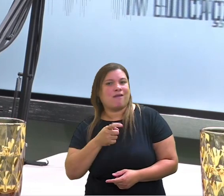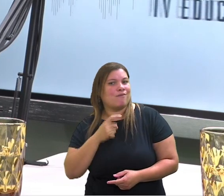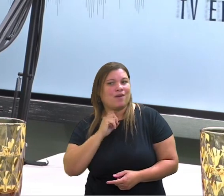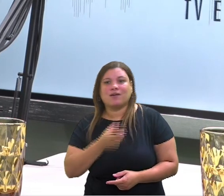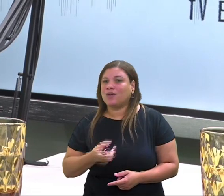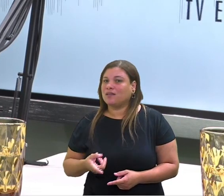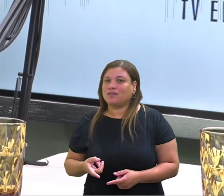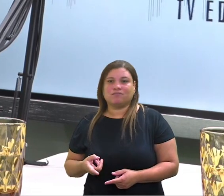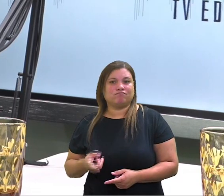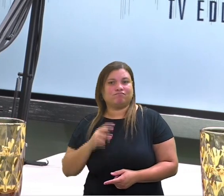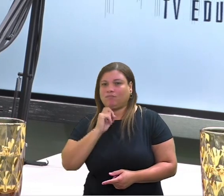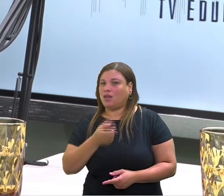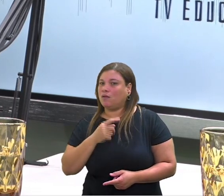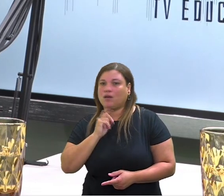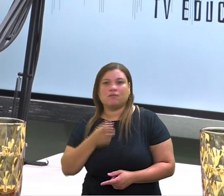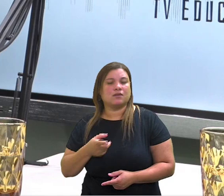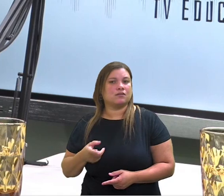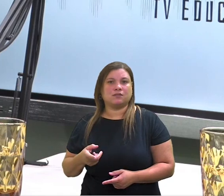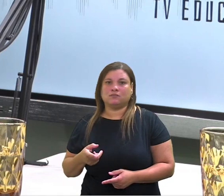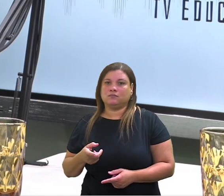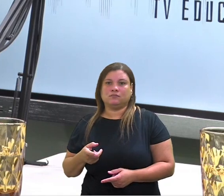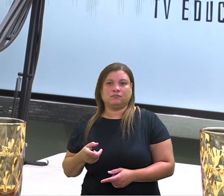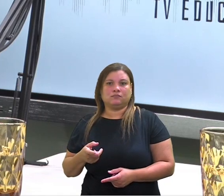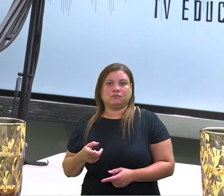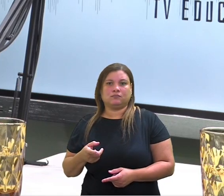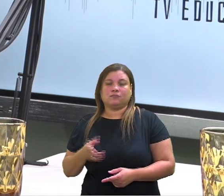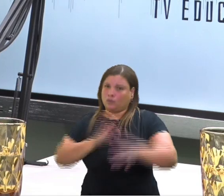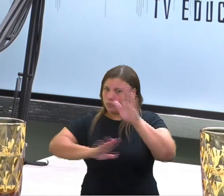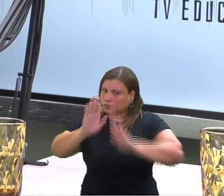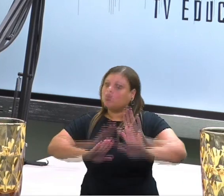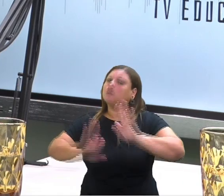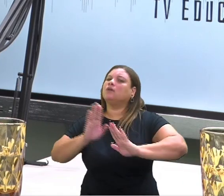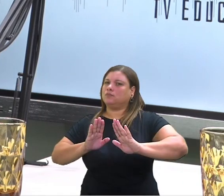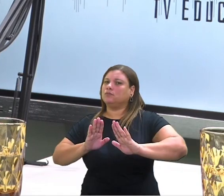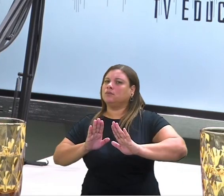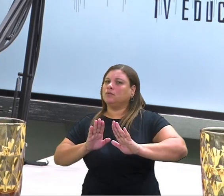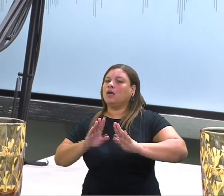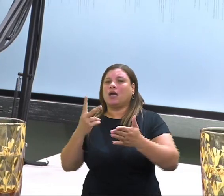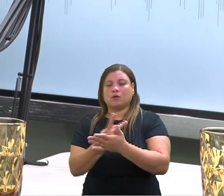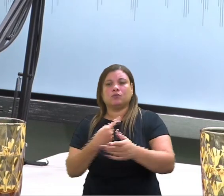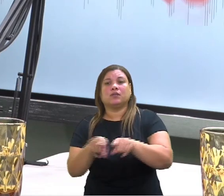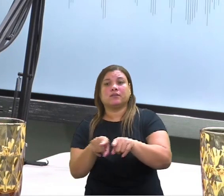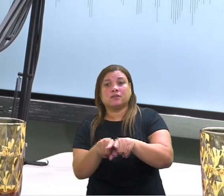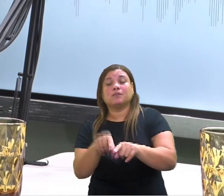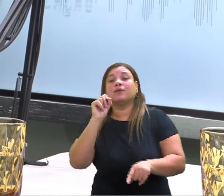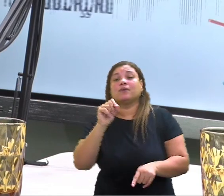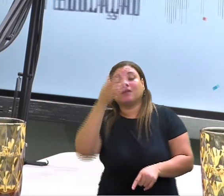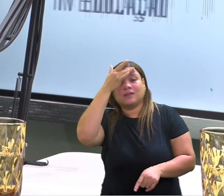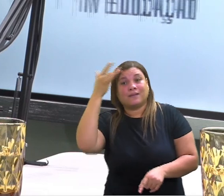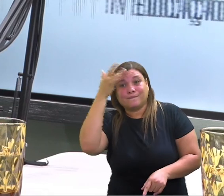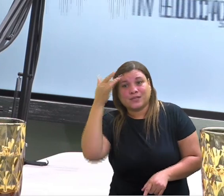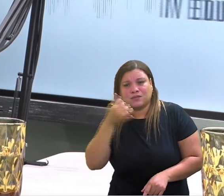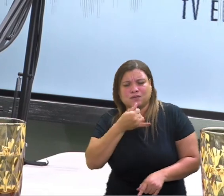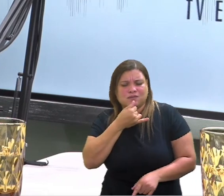chega na escola decidida a se vingar. E aí nós temos um outro problema gravíssimo. Graças a